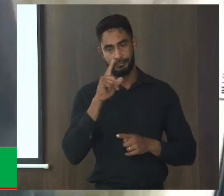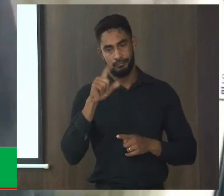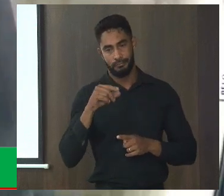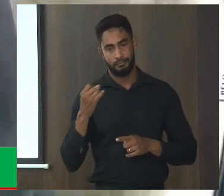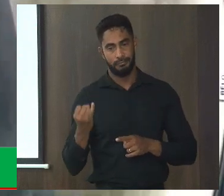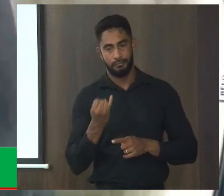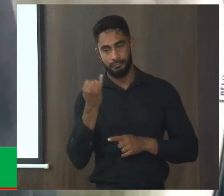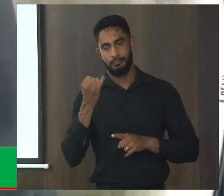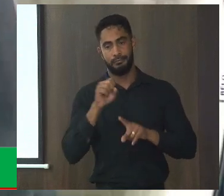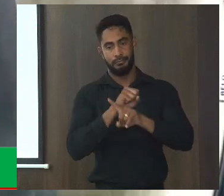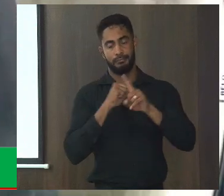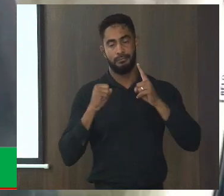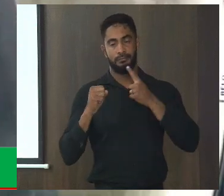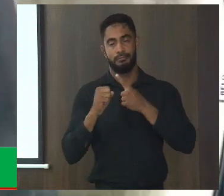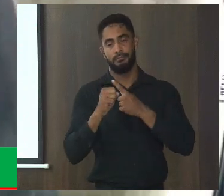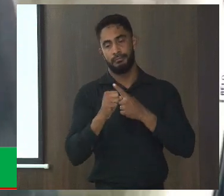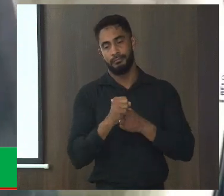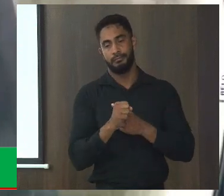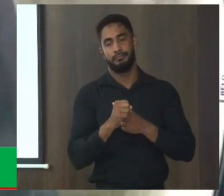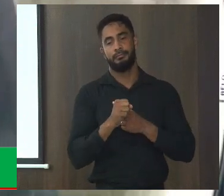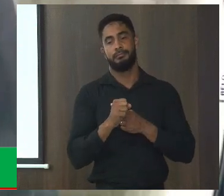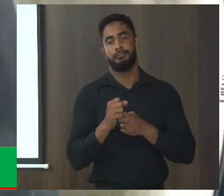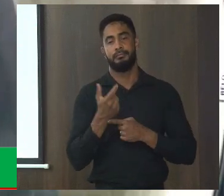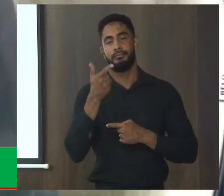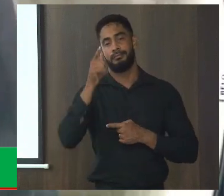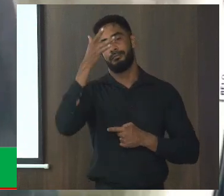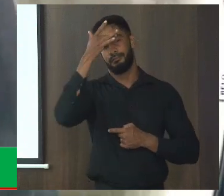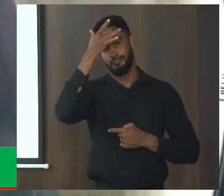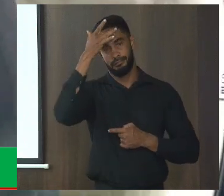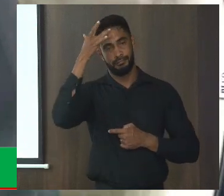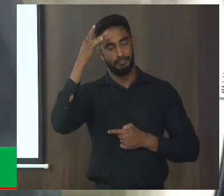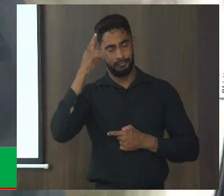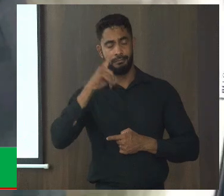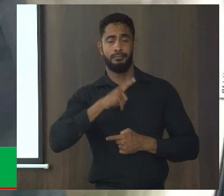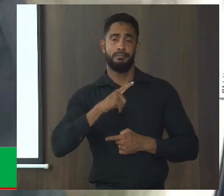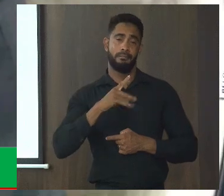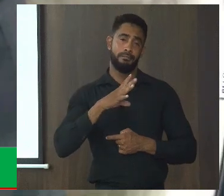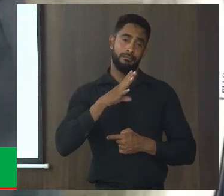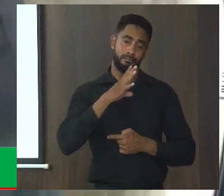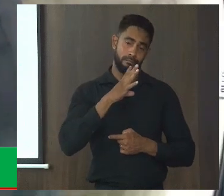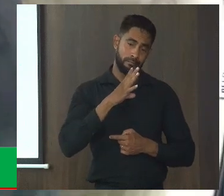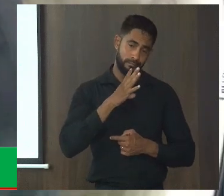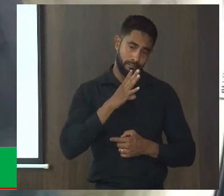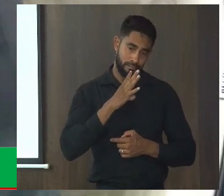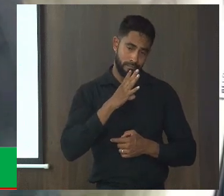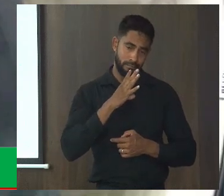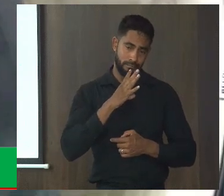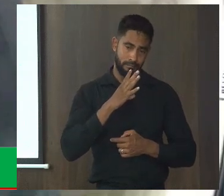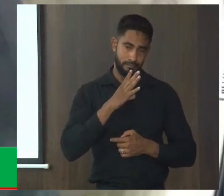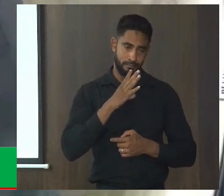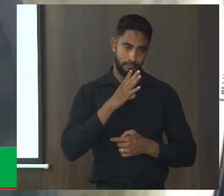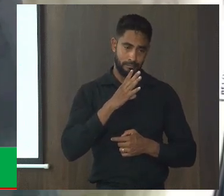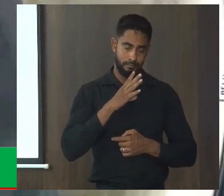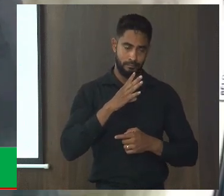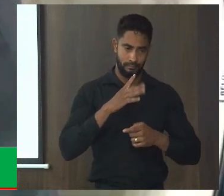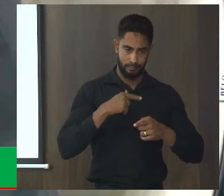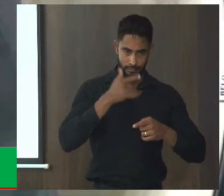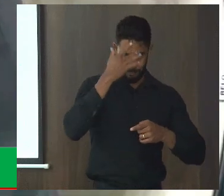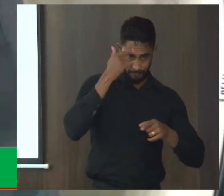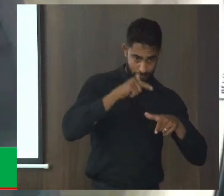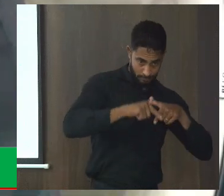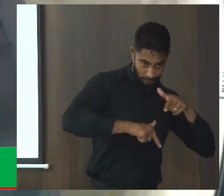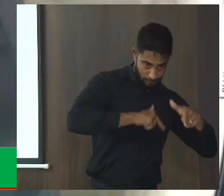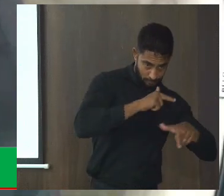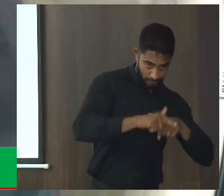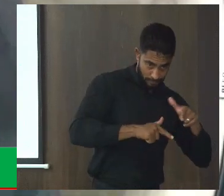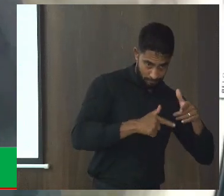importante nossa sociedade em si buscar um meio de buscar pessoas com maior conhecimento, que não seja funcionário da mineradora, para